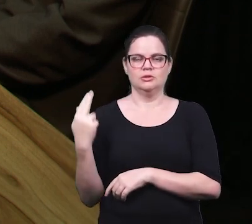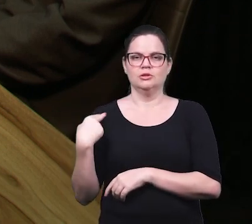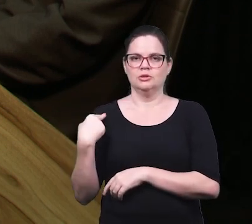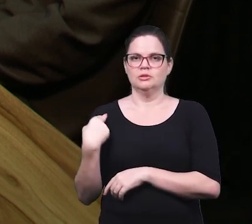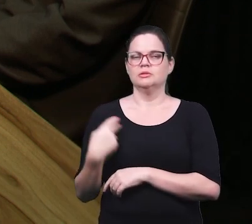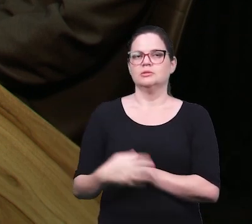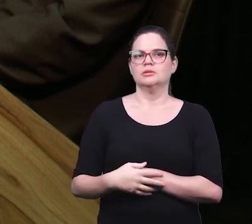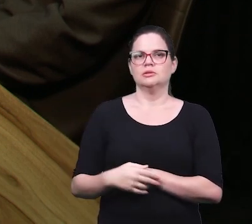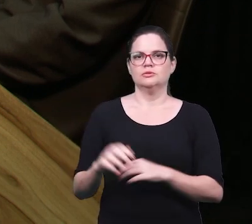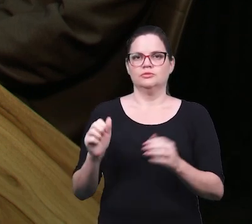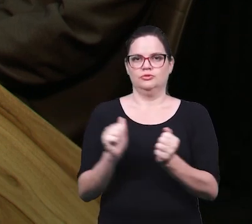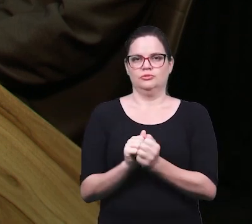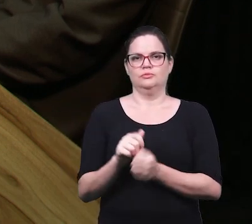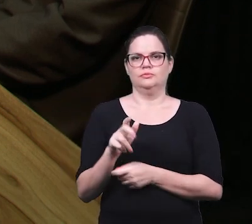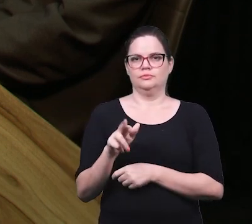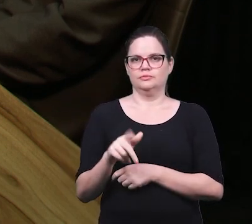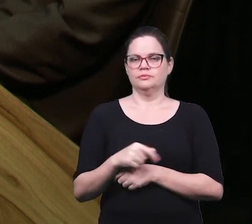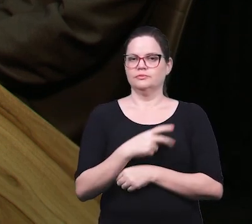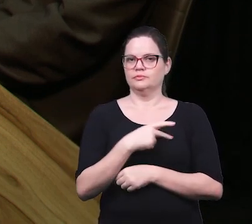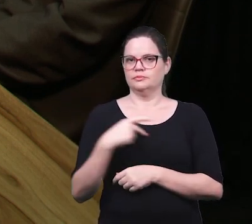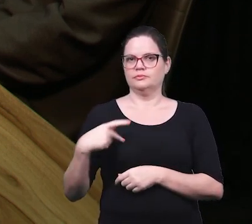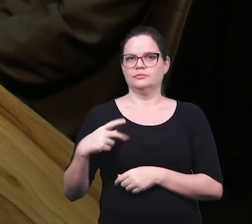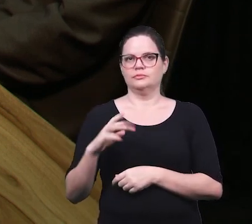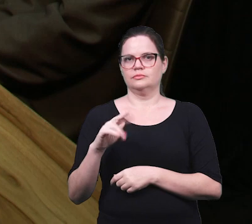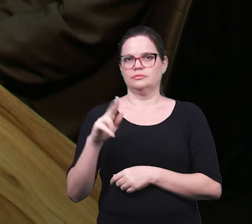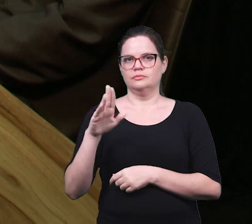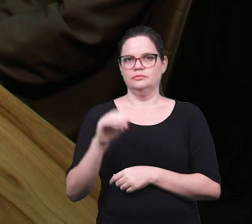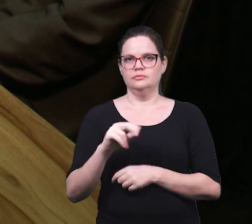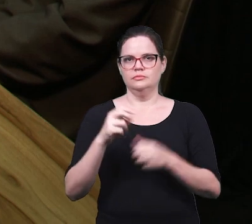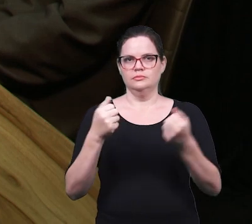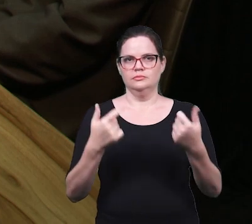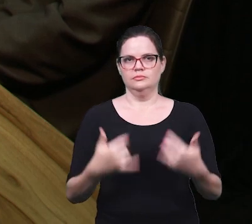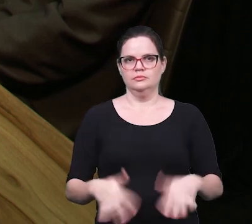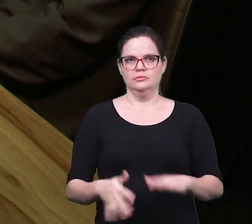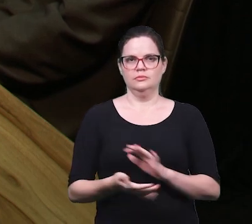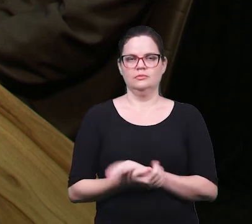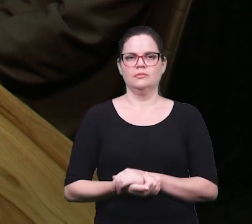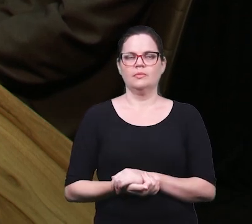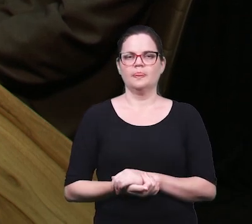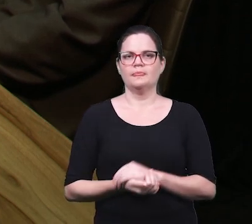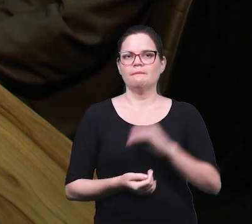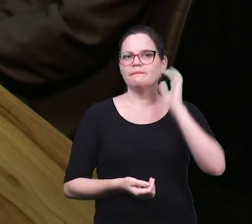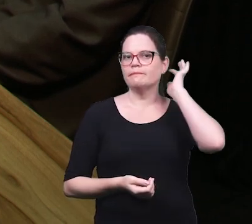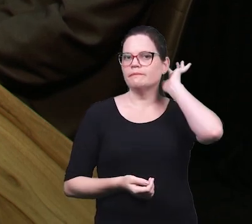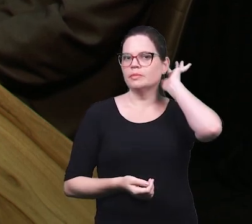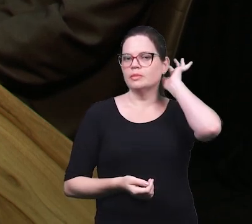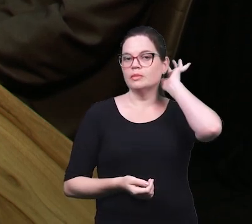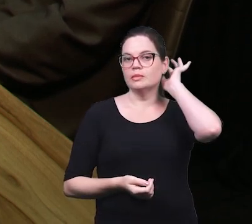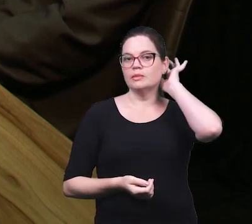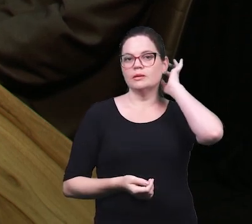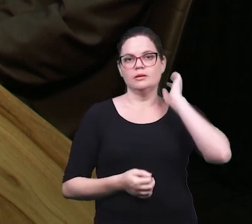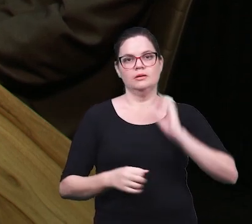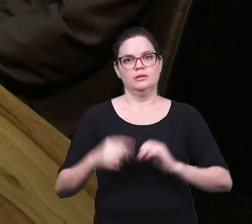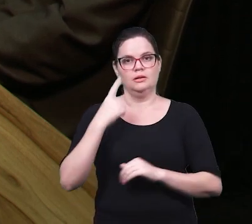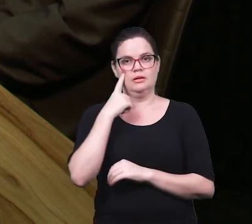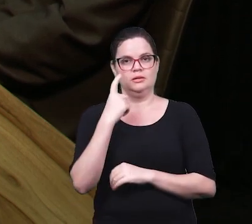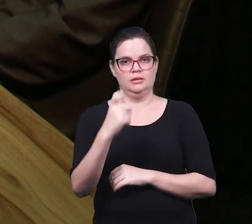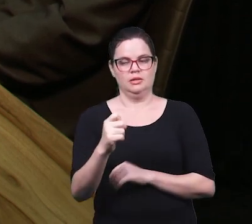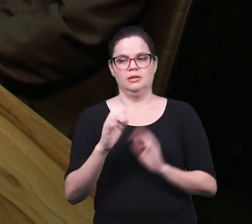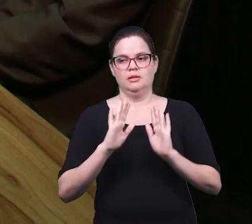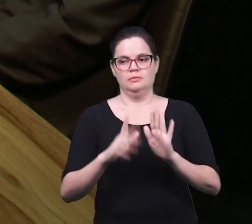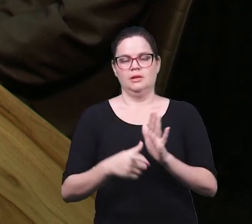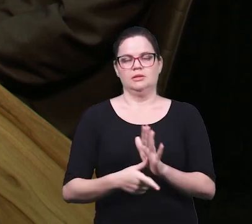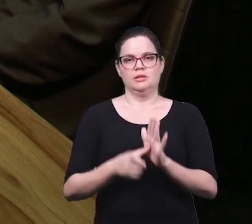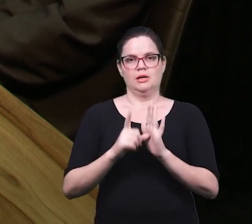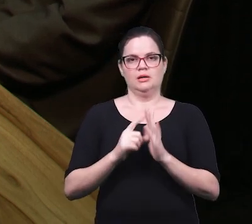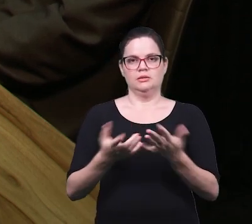José finalmente com seus irmãos. Pastor Tiago vai falar desse encontro maravilhoso. Interessante. Antes de entrar nesse encontro, eu gostaria